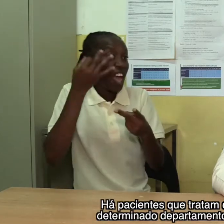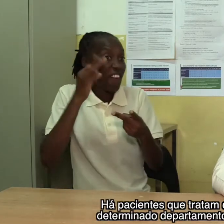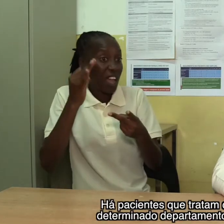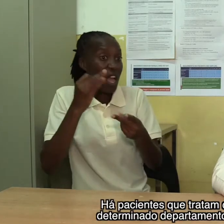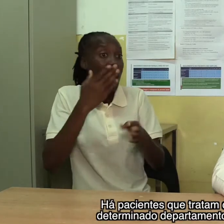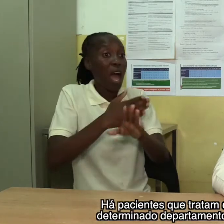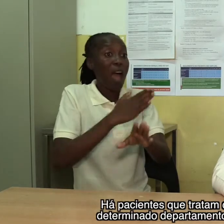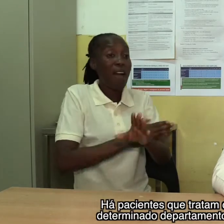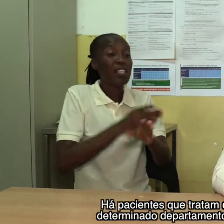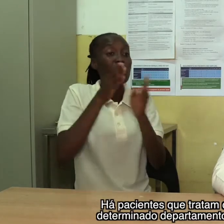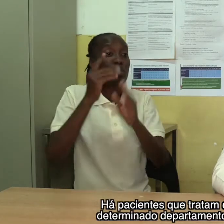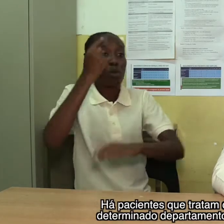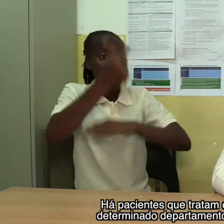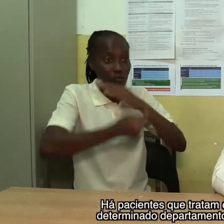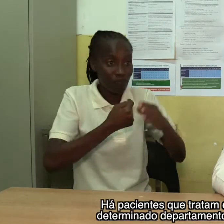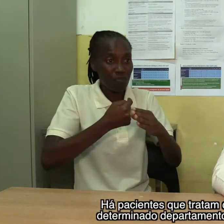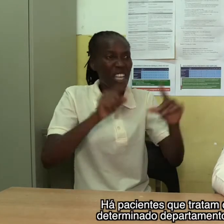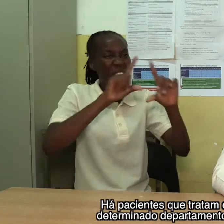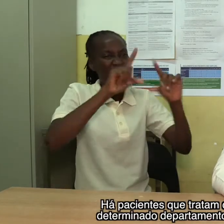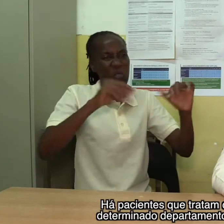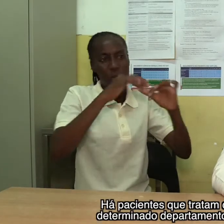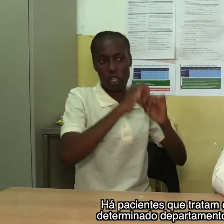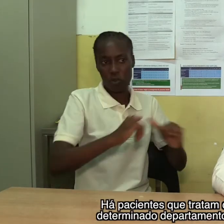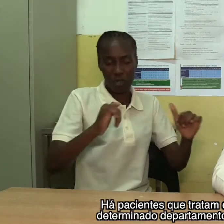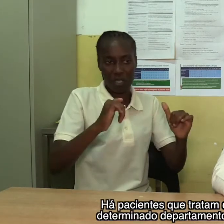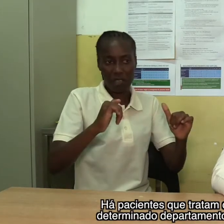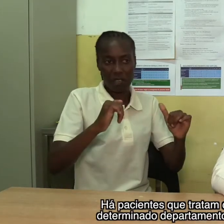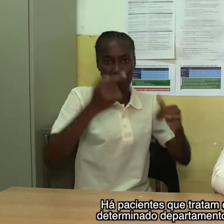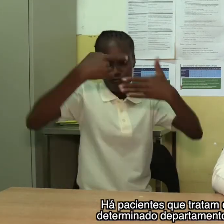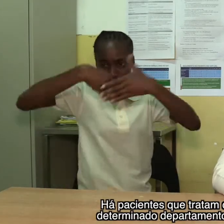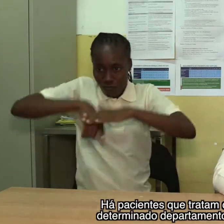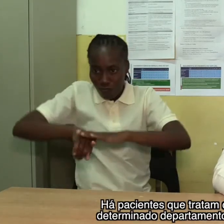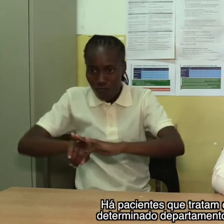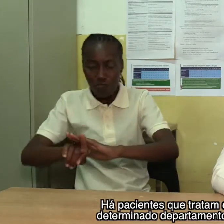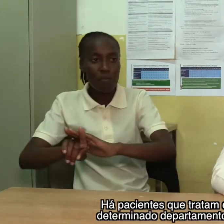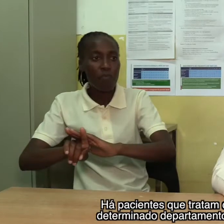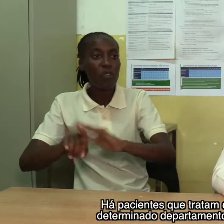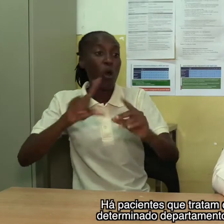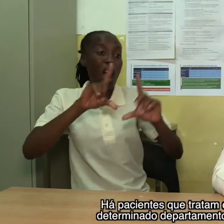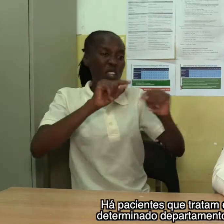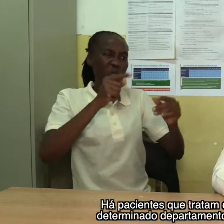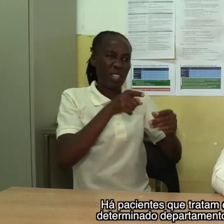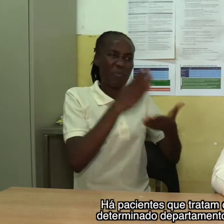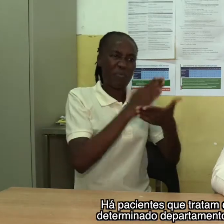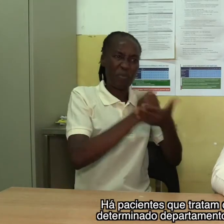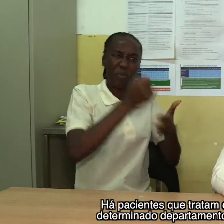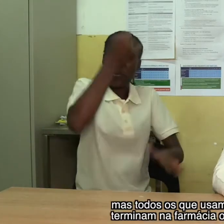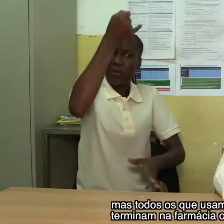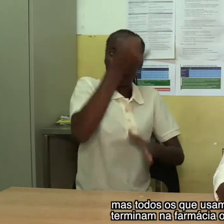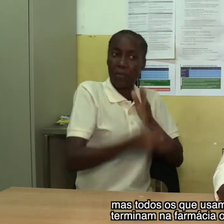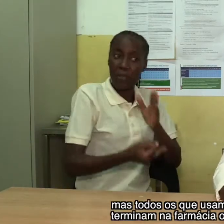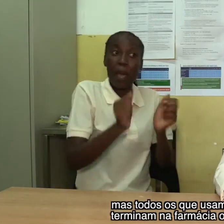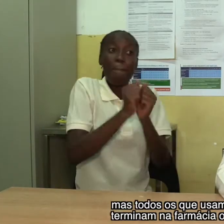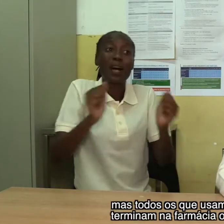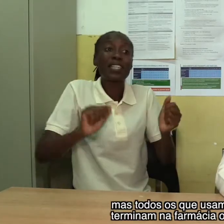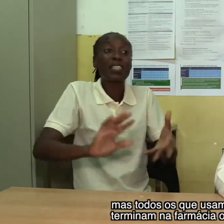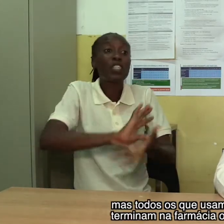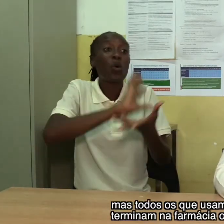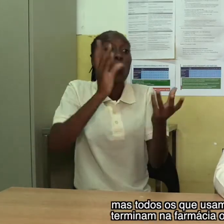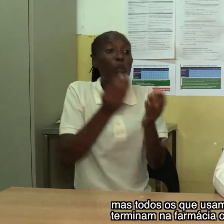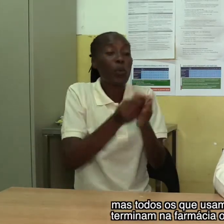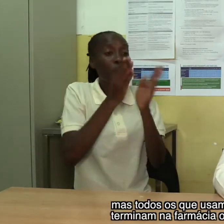só para um sítio específico, não precisam ir lá, não precisam, se tratam do seu assunto naquele gabinete e conseguem terminar. Mas todos